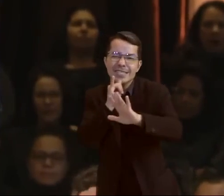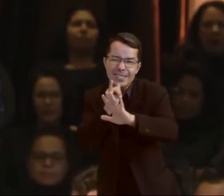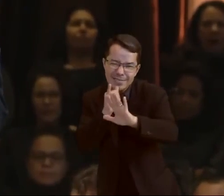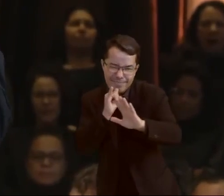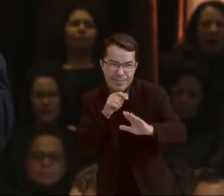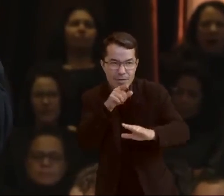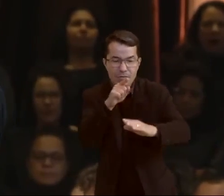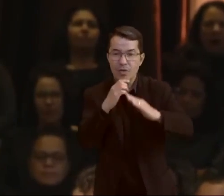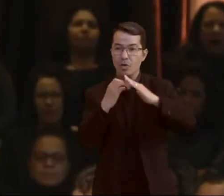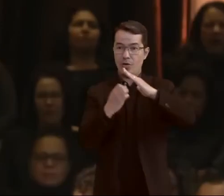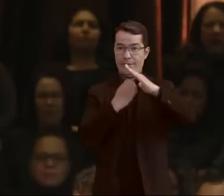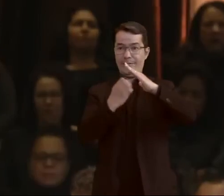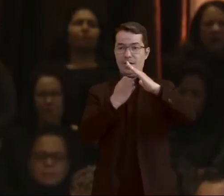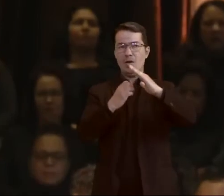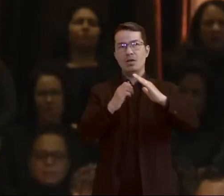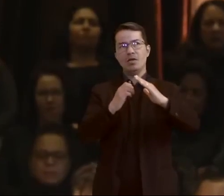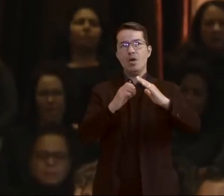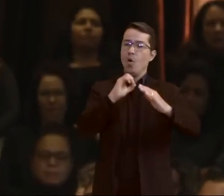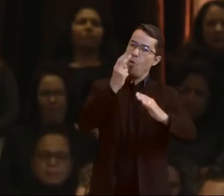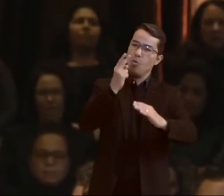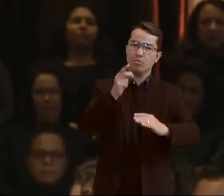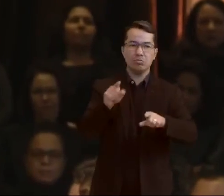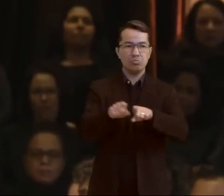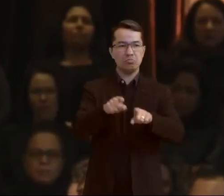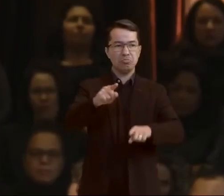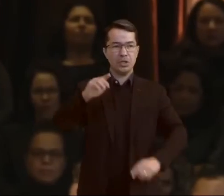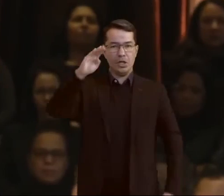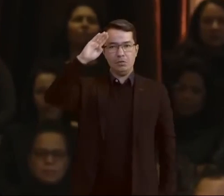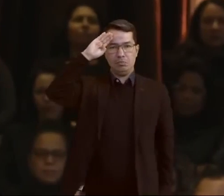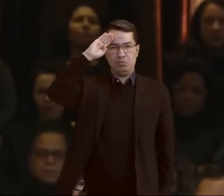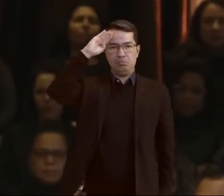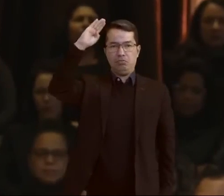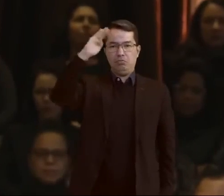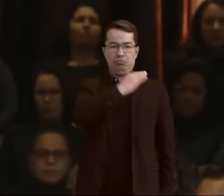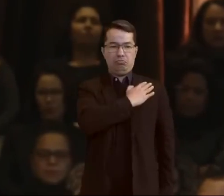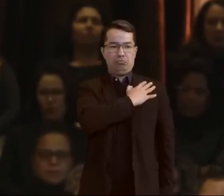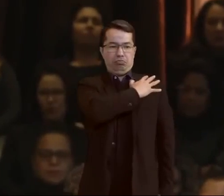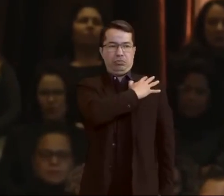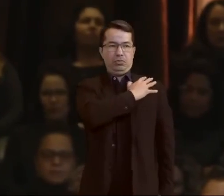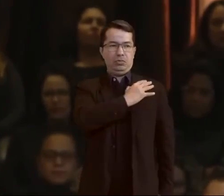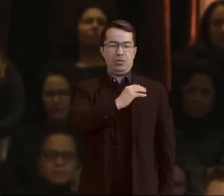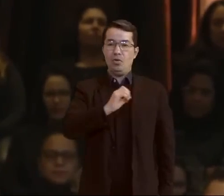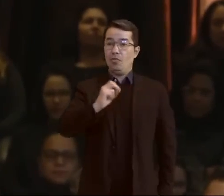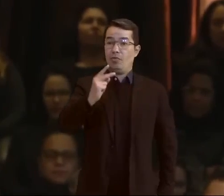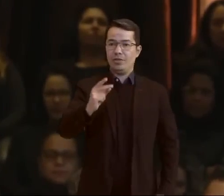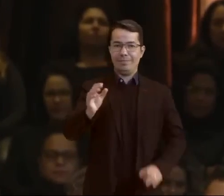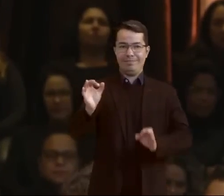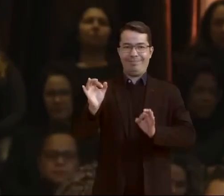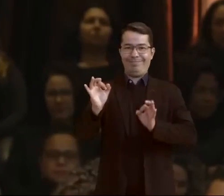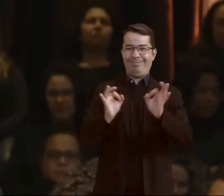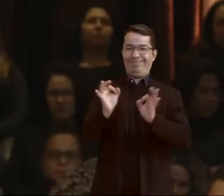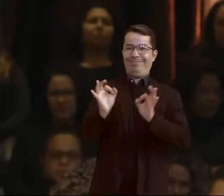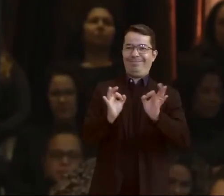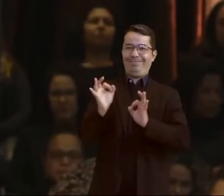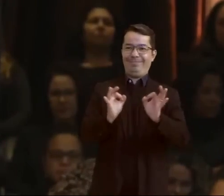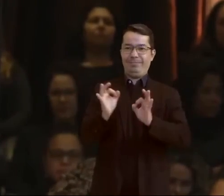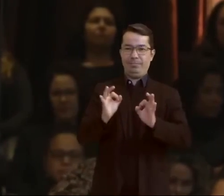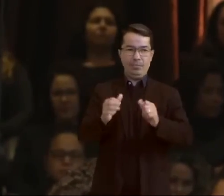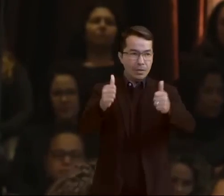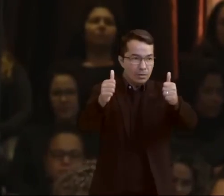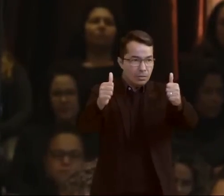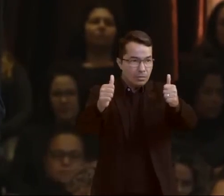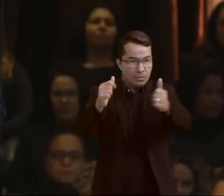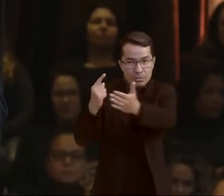Como quem sabe, um oficial do exército, tá? Como alguém que é um planejador. Você vai colocar a sua cabeça assim,